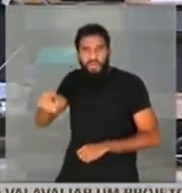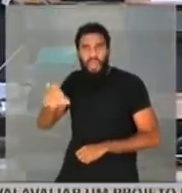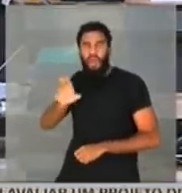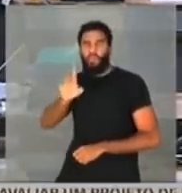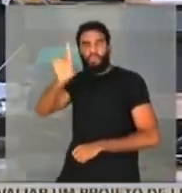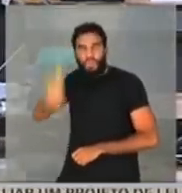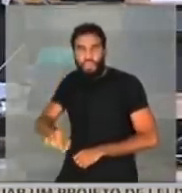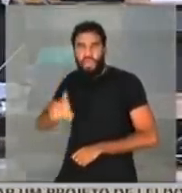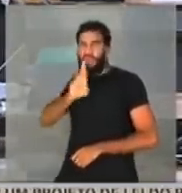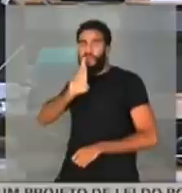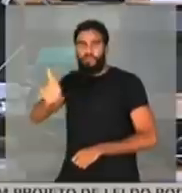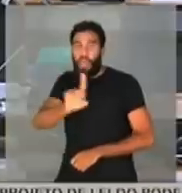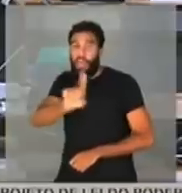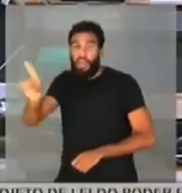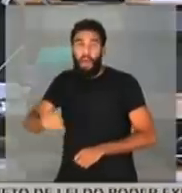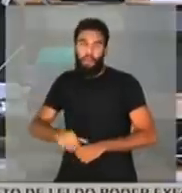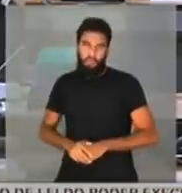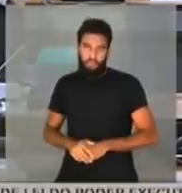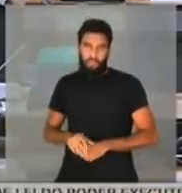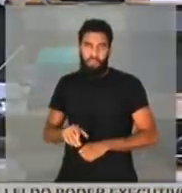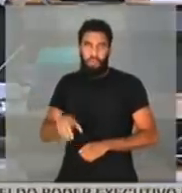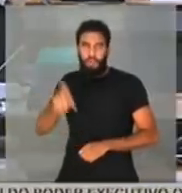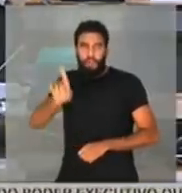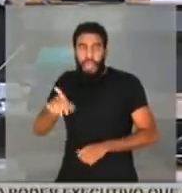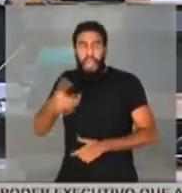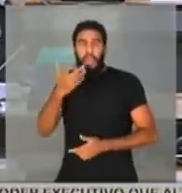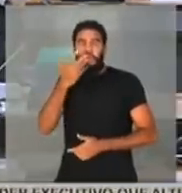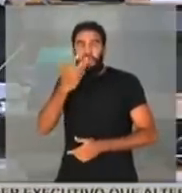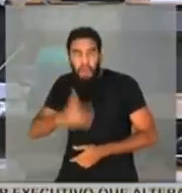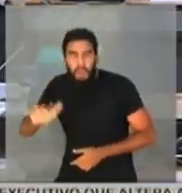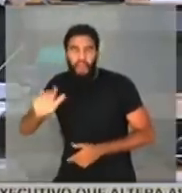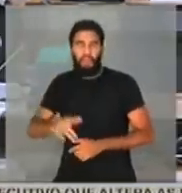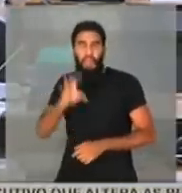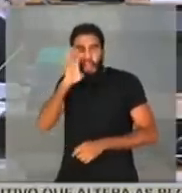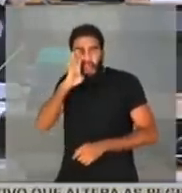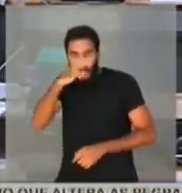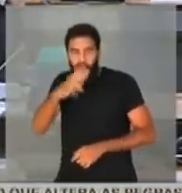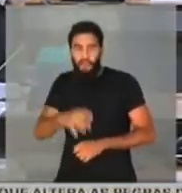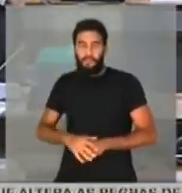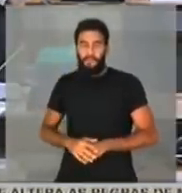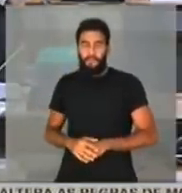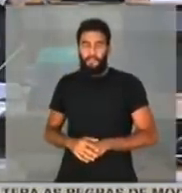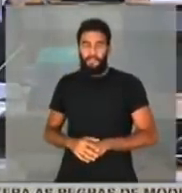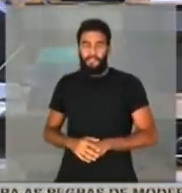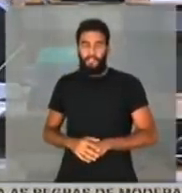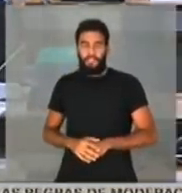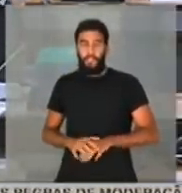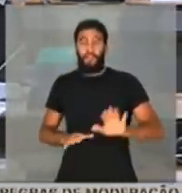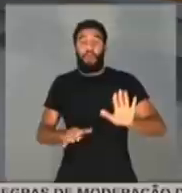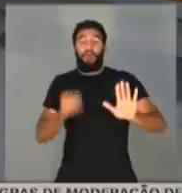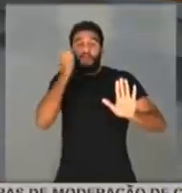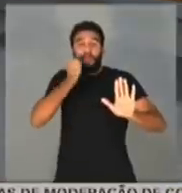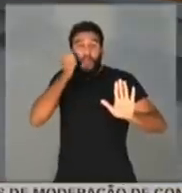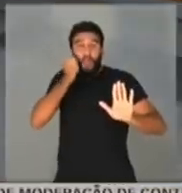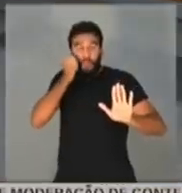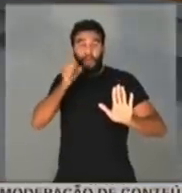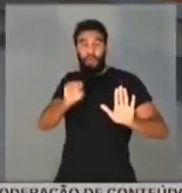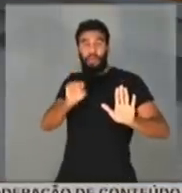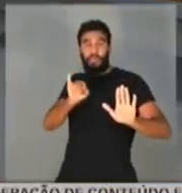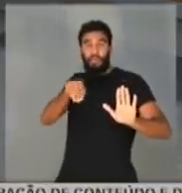Moleque. Uma coisa ele dizer que eu só tenho um moleque de recado. A palavra está com a senadora Simone. Presidente. Eu quero ver o senador. A senadora Simone